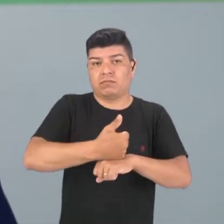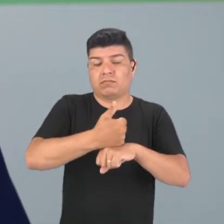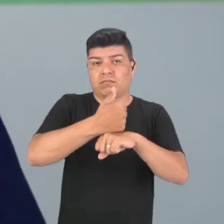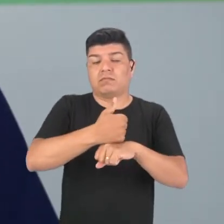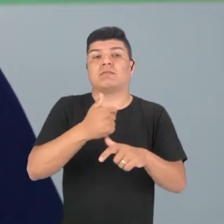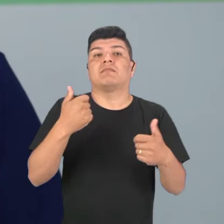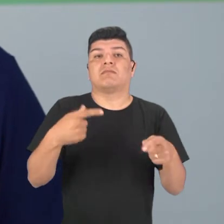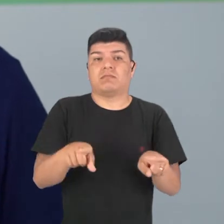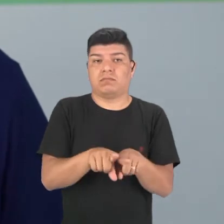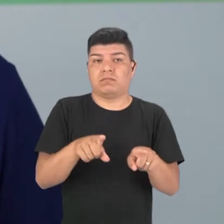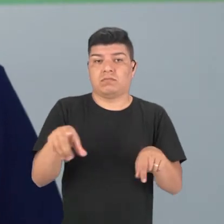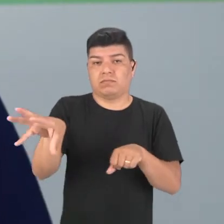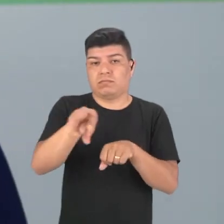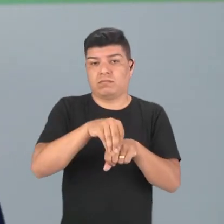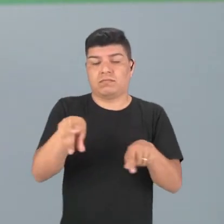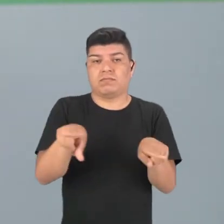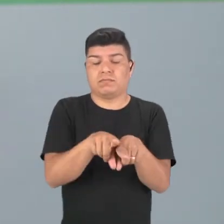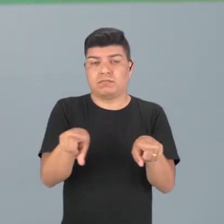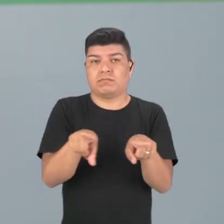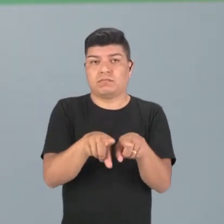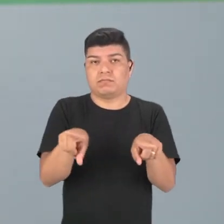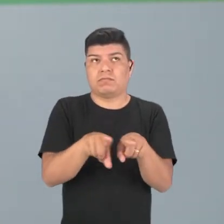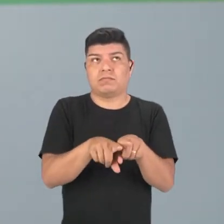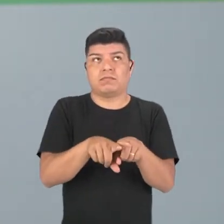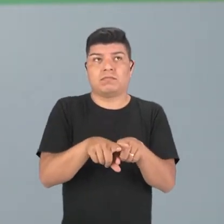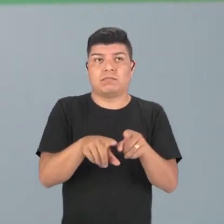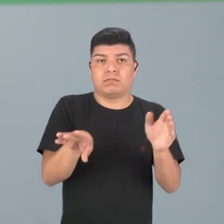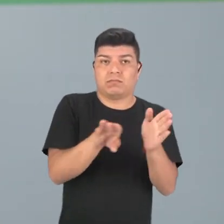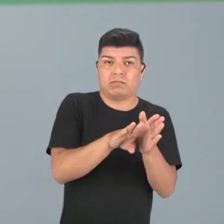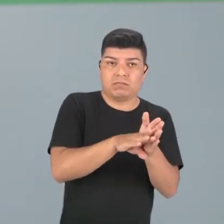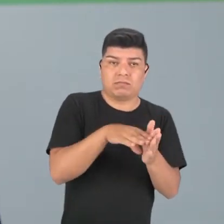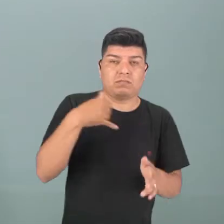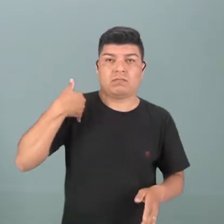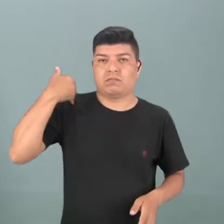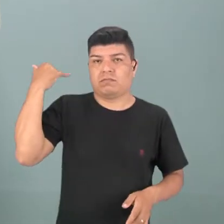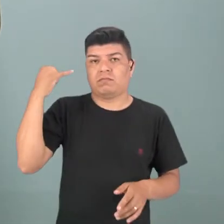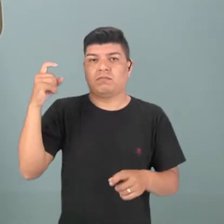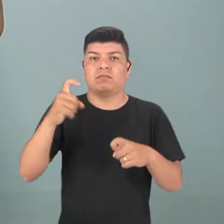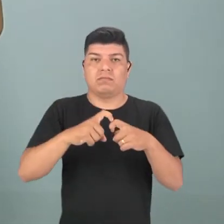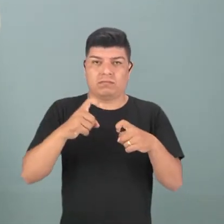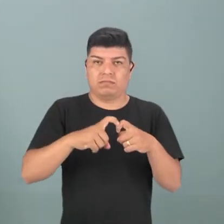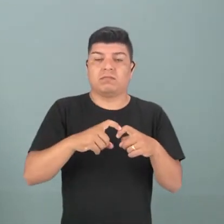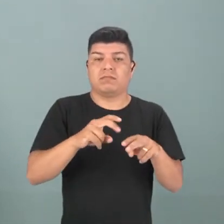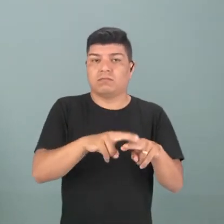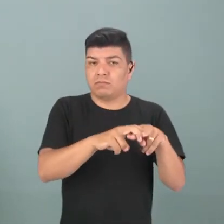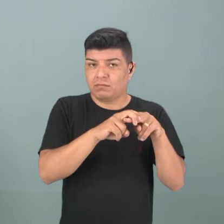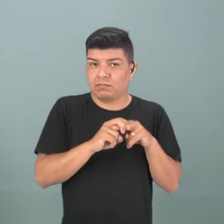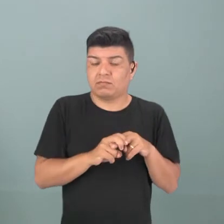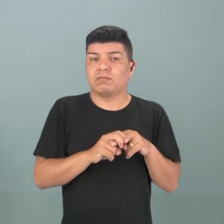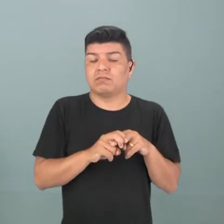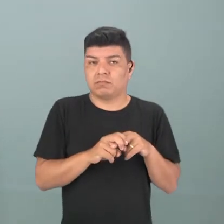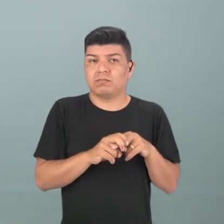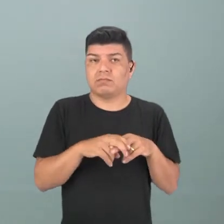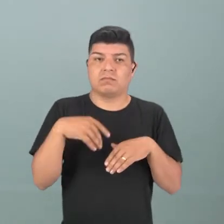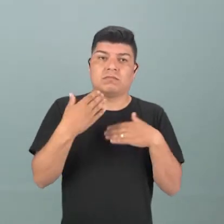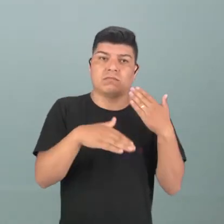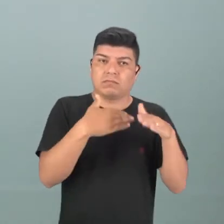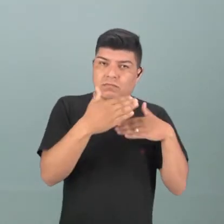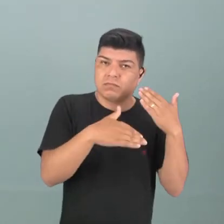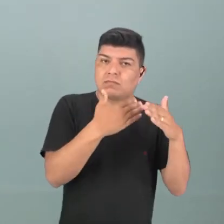qualificação, tinha que ter um conhecimento, né? Ninguém chega na cidade e vira doutor. Então, esse